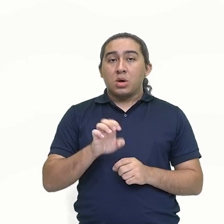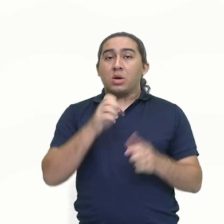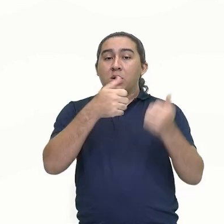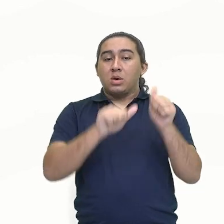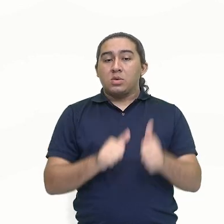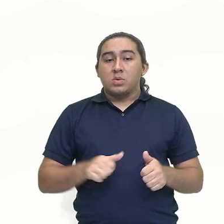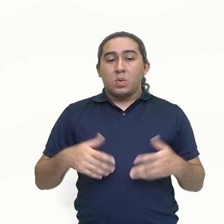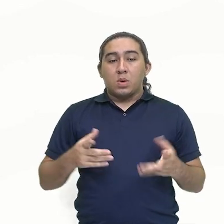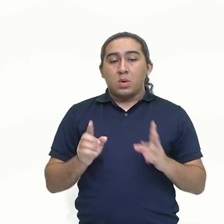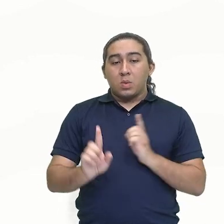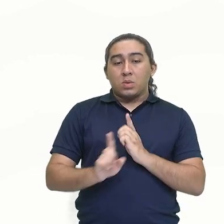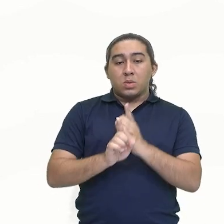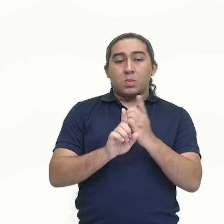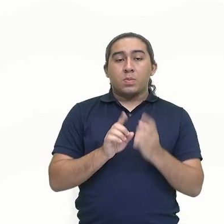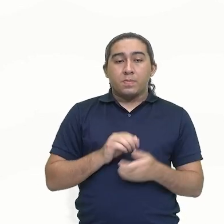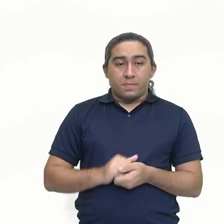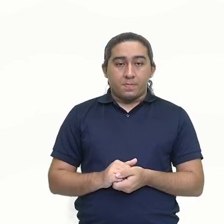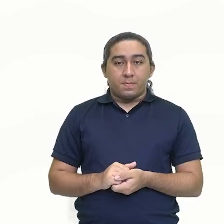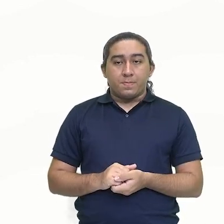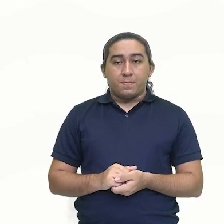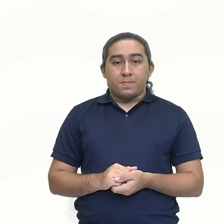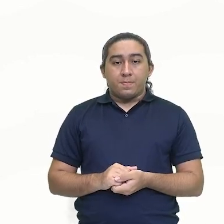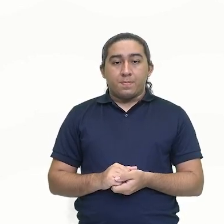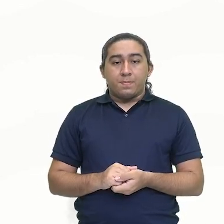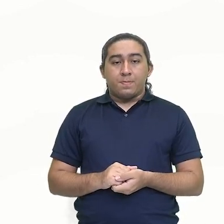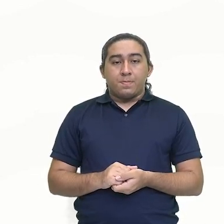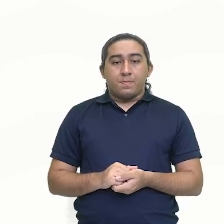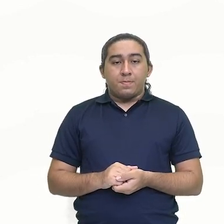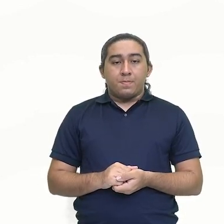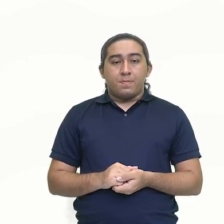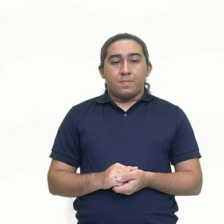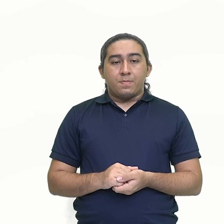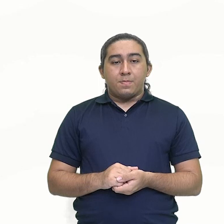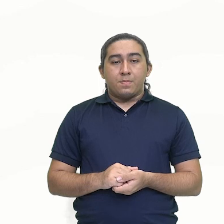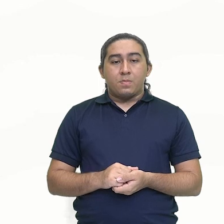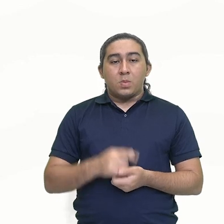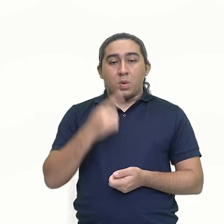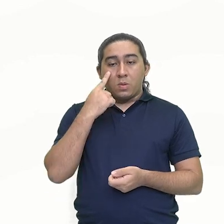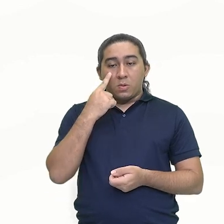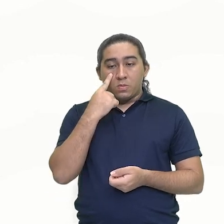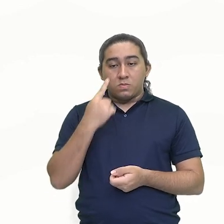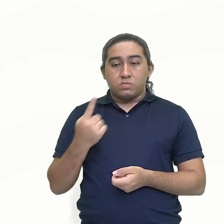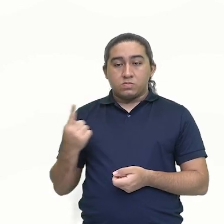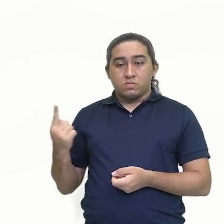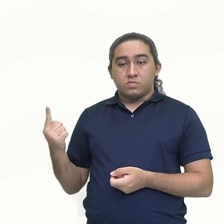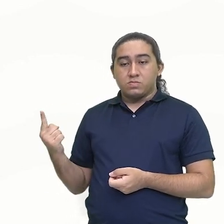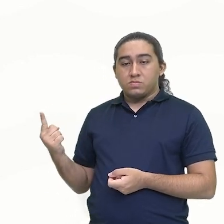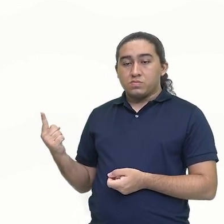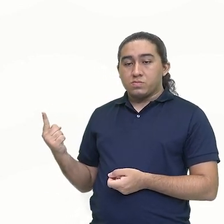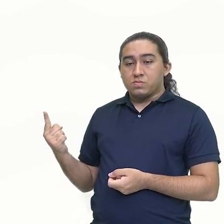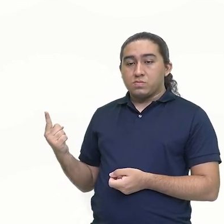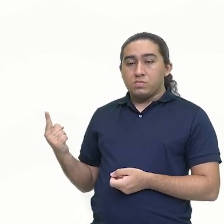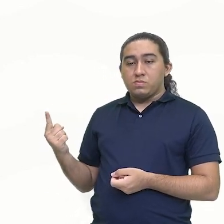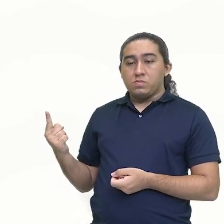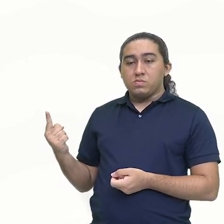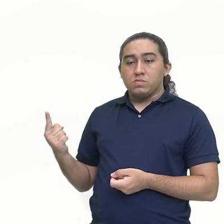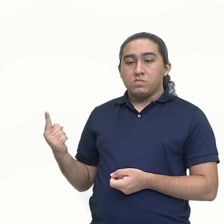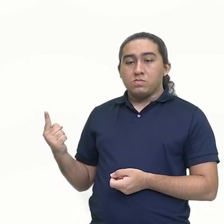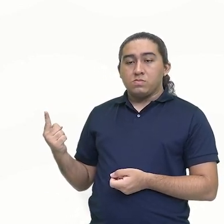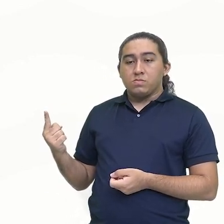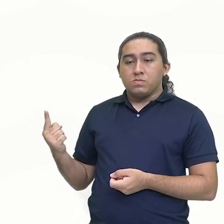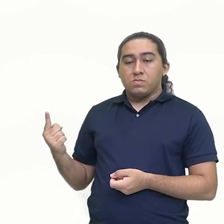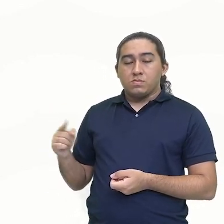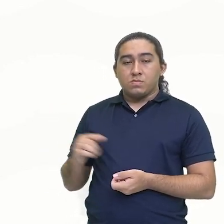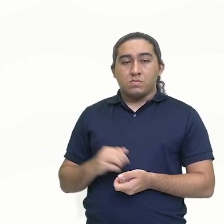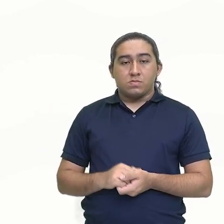da desigualdade? A gente observa ali que esse primeiro resultado aqui, que é só as pessoas que trabalham, né?